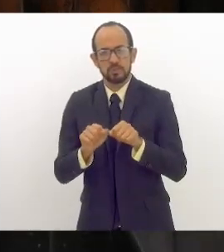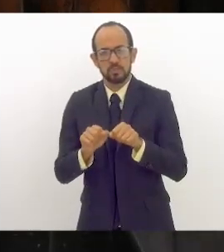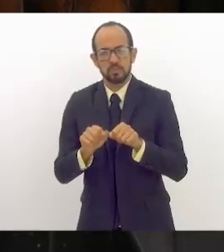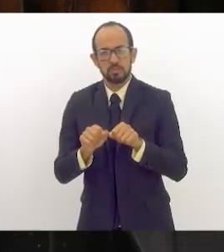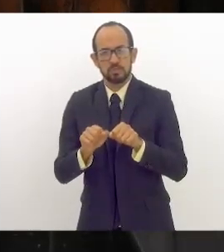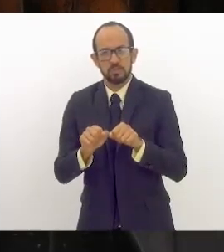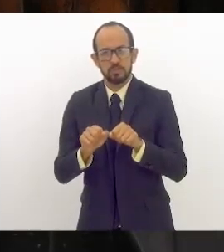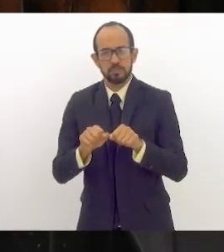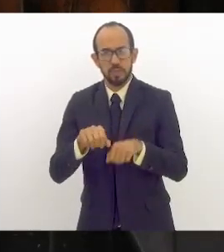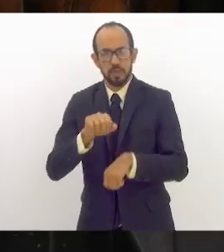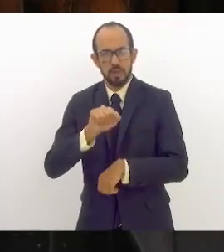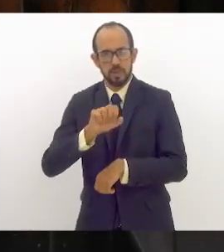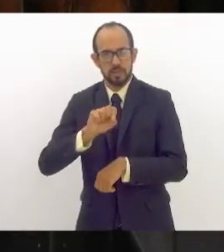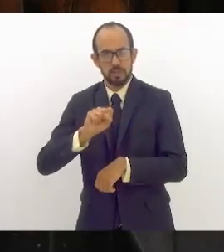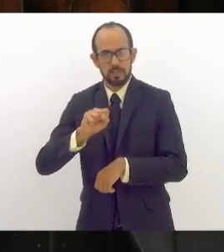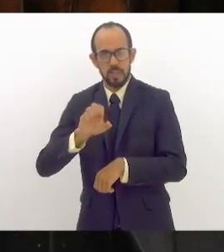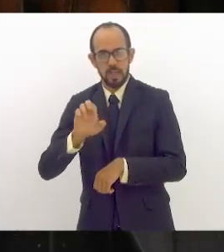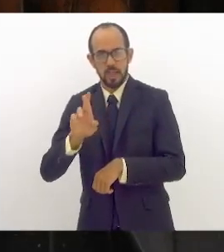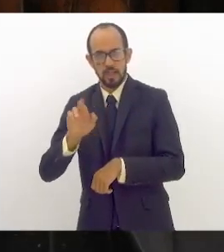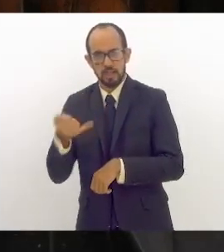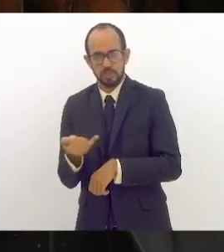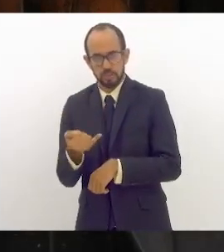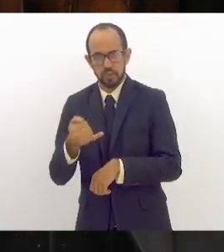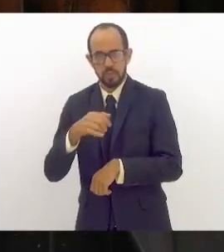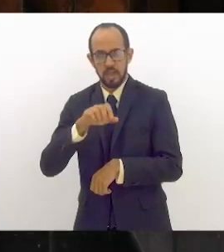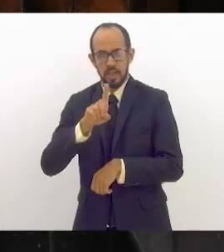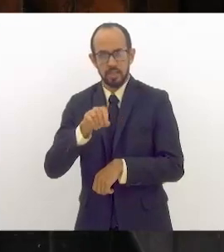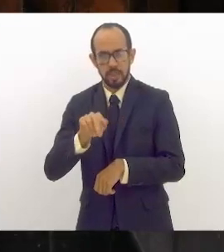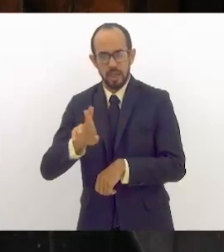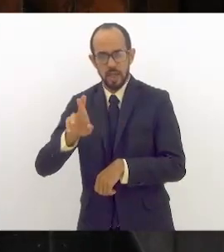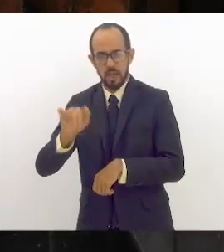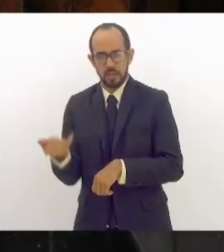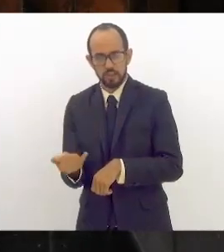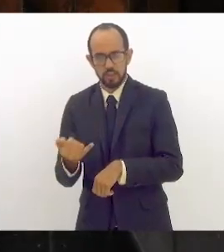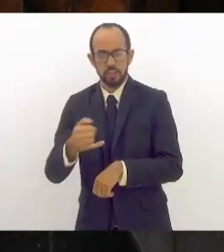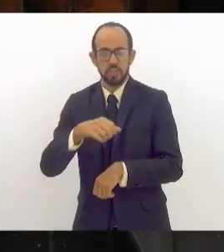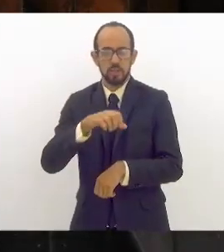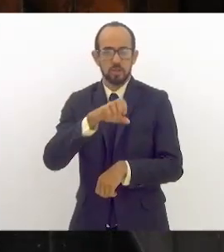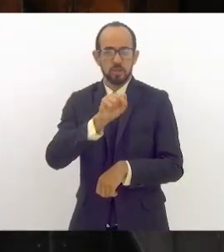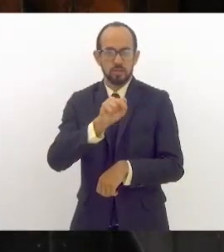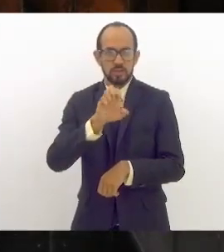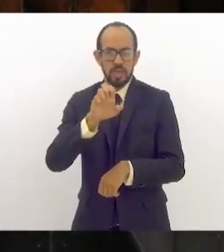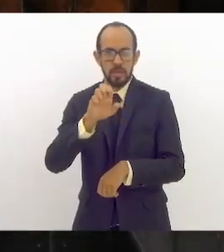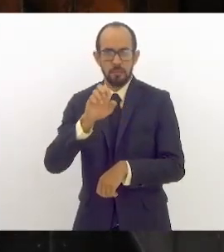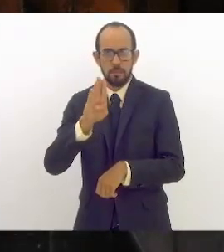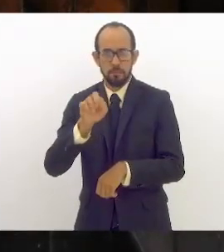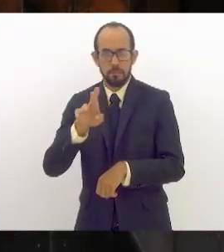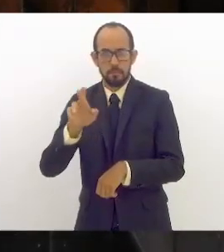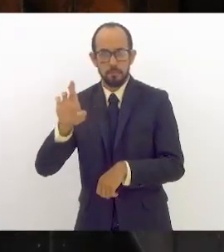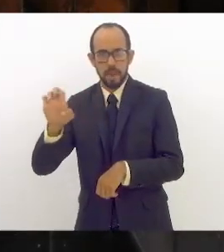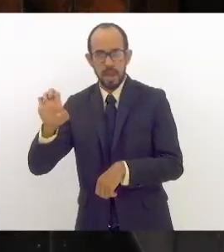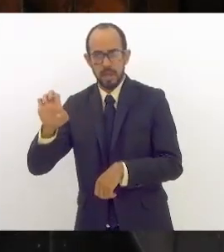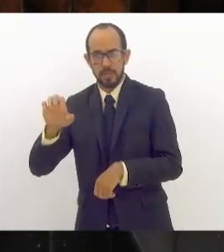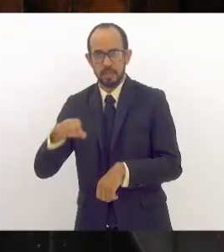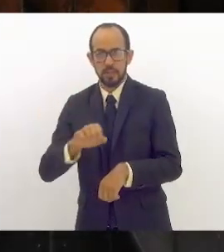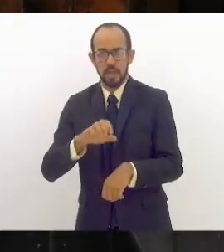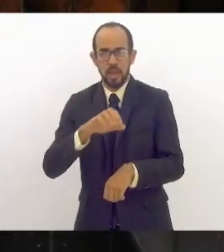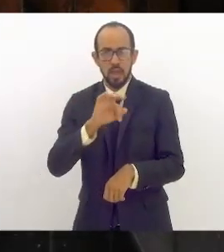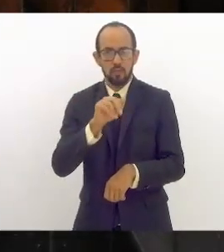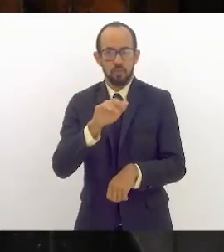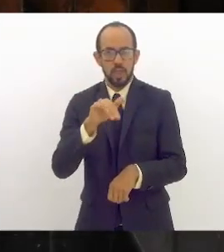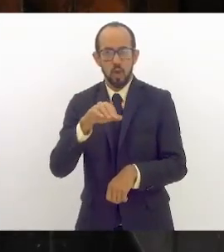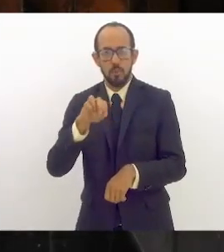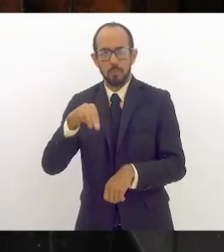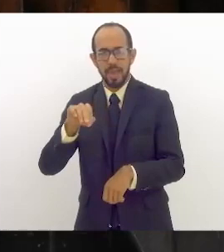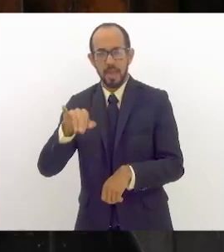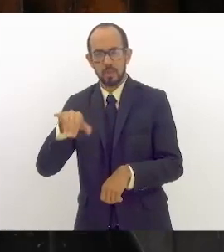a Sérgio quaderj com Sebrae que está com a Fecomércio com